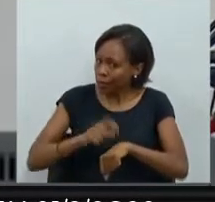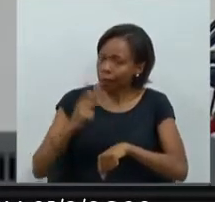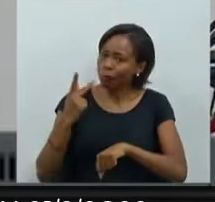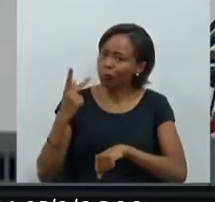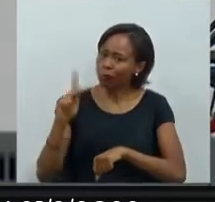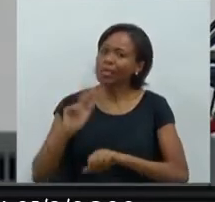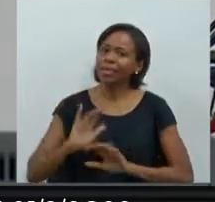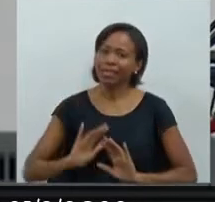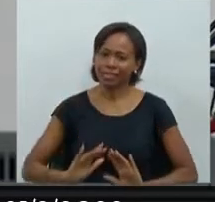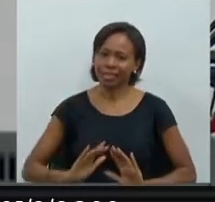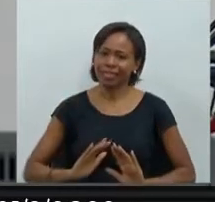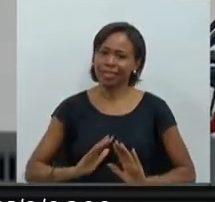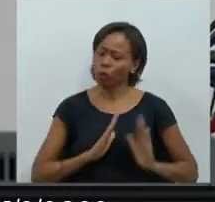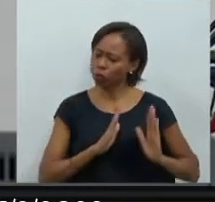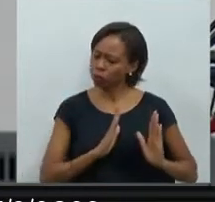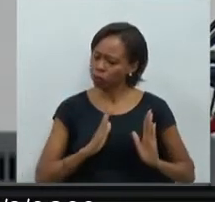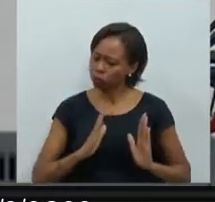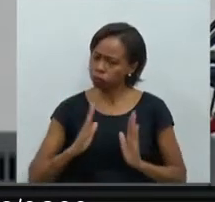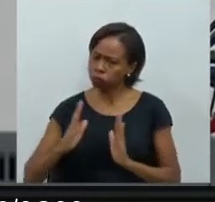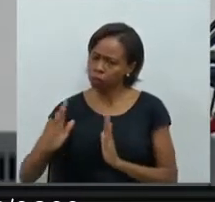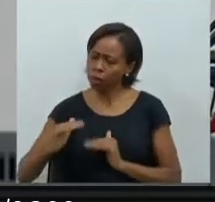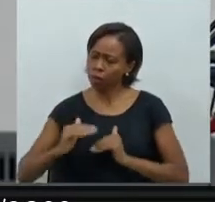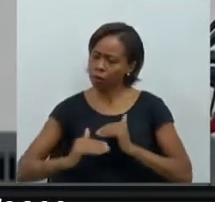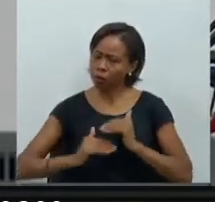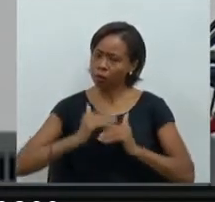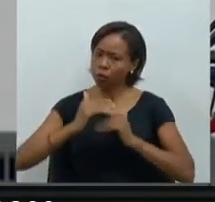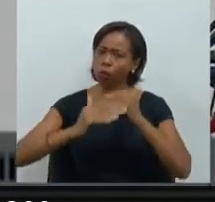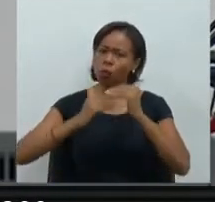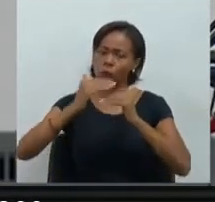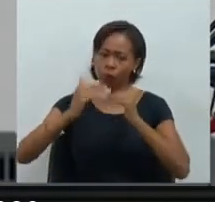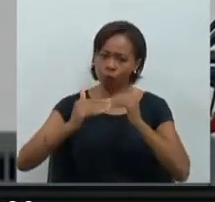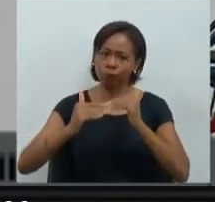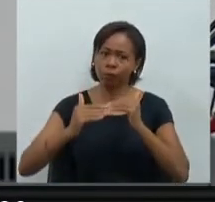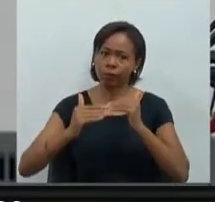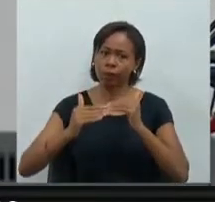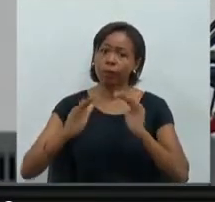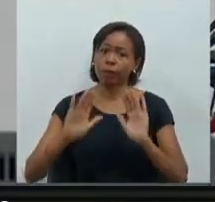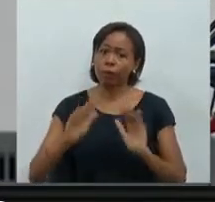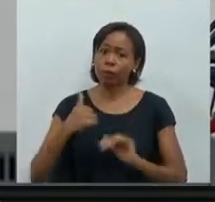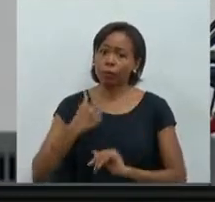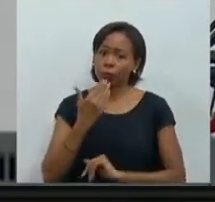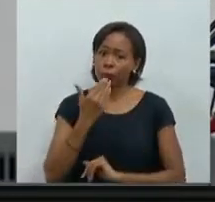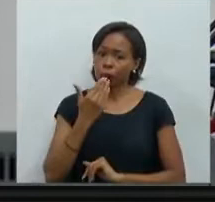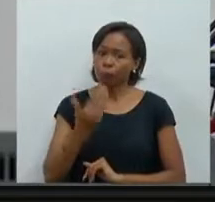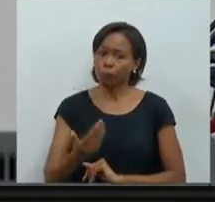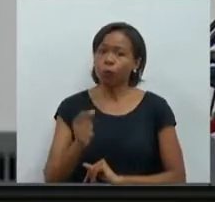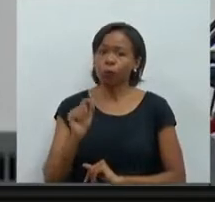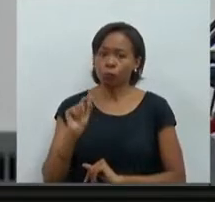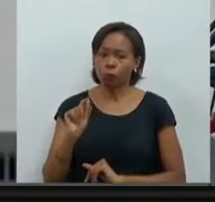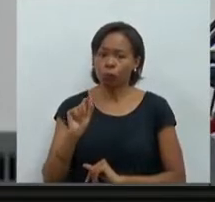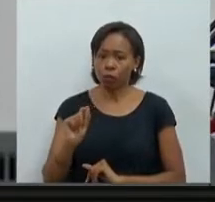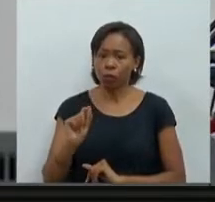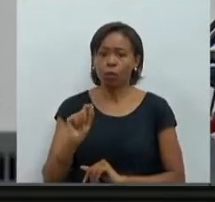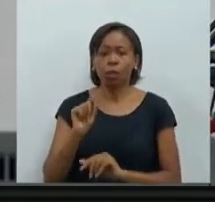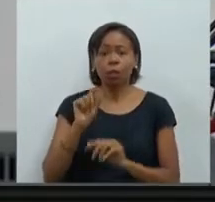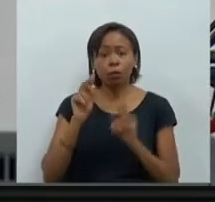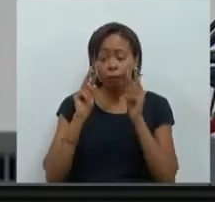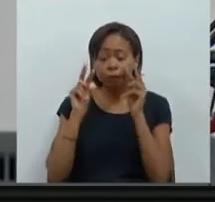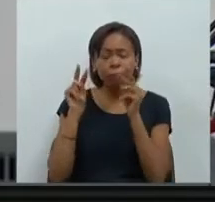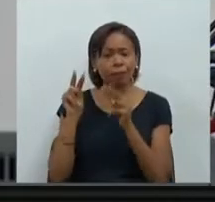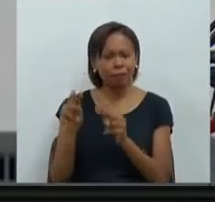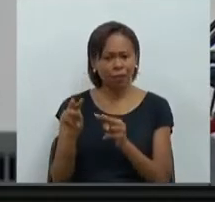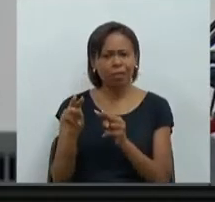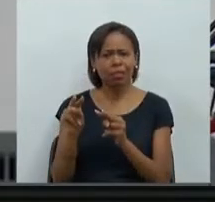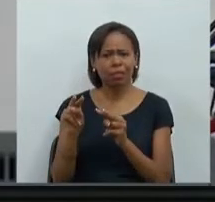tempo ideal para eles desenvolverem isso. Então, o meu pedido é que tenha um olhar diferenciado